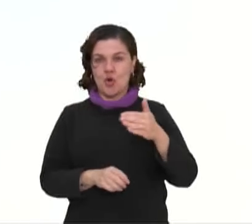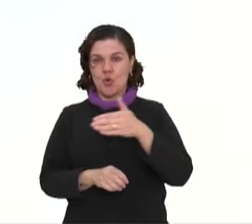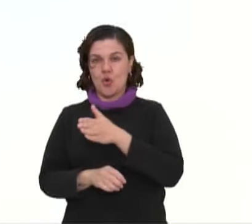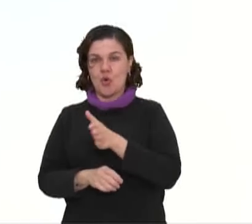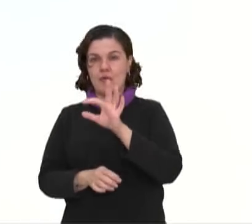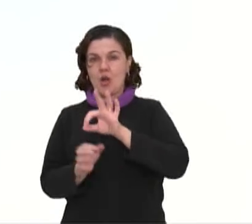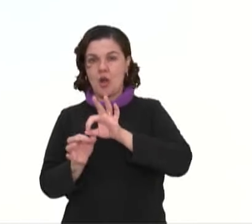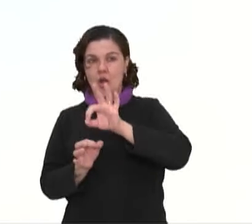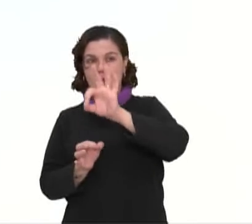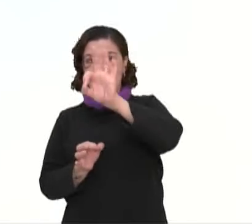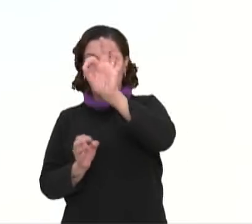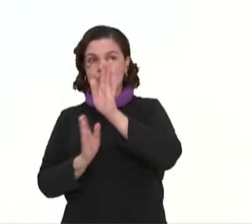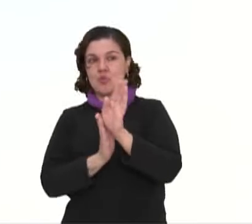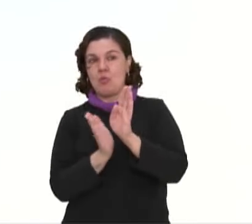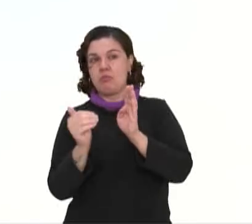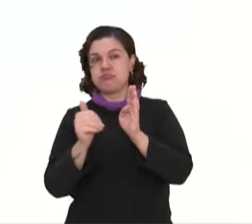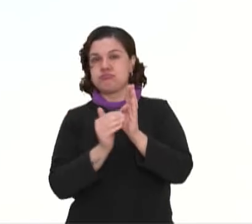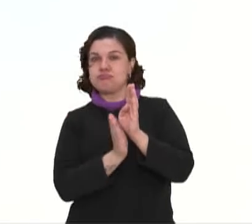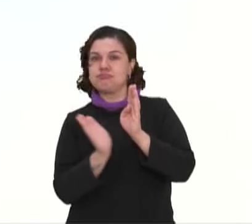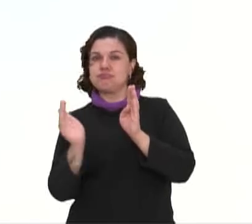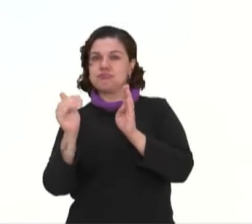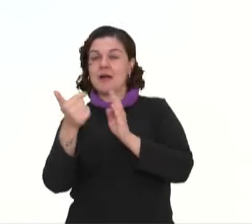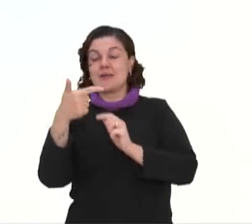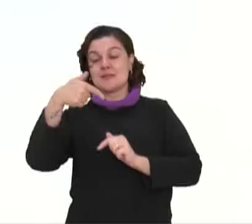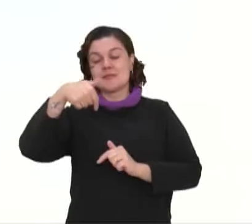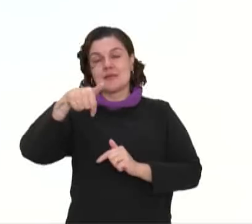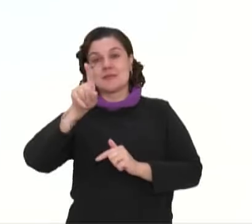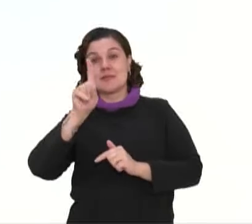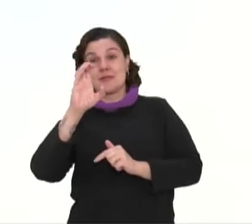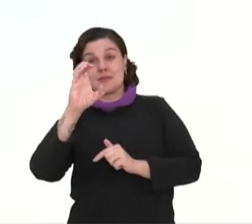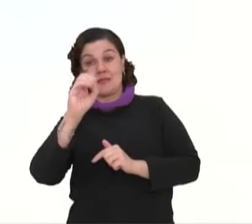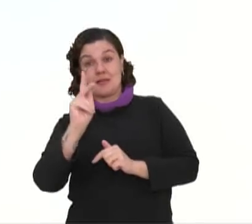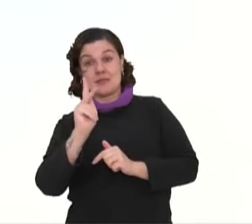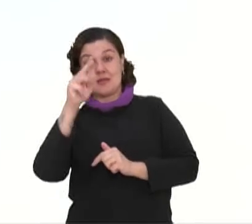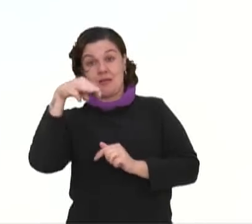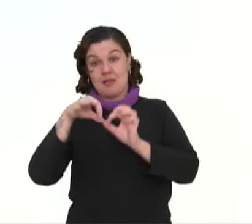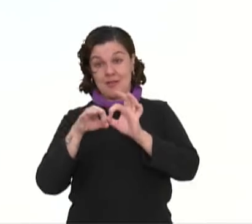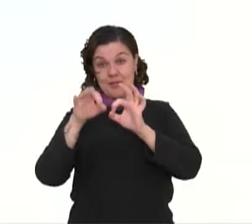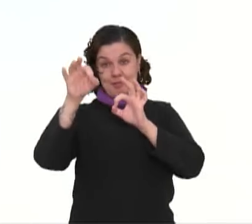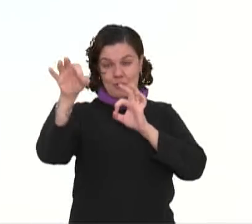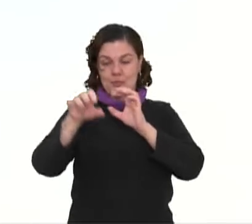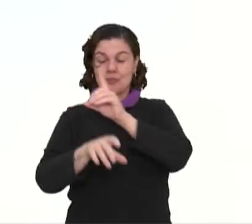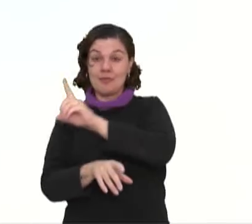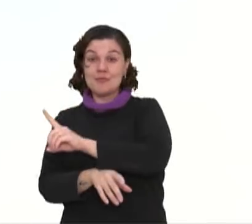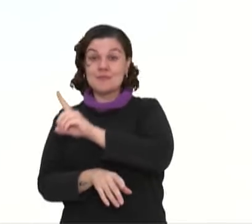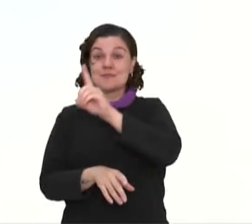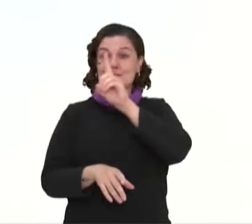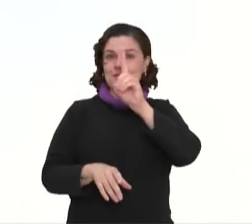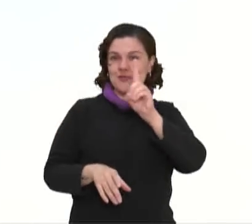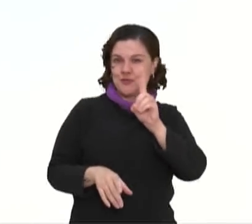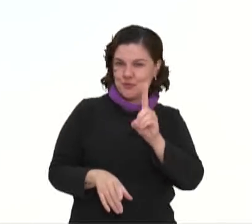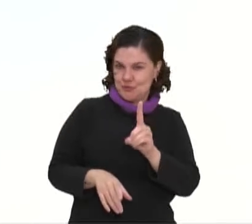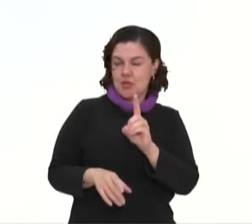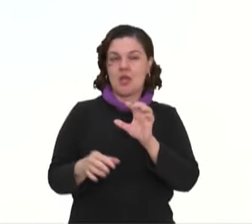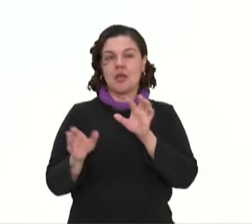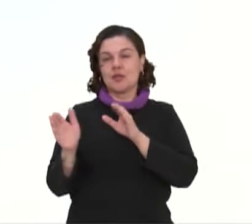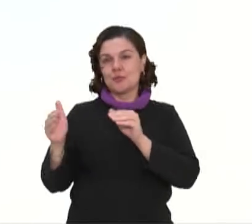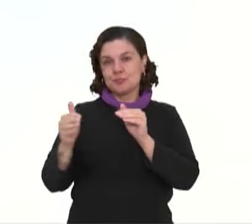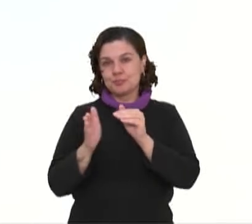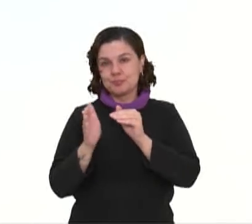longo, lembra 710 quilômetros. Do seu lado direito, esse caminho que tem menos curvas,